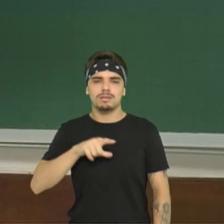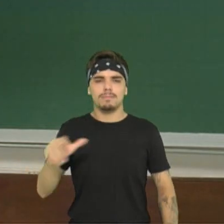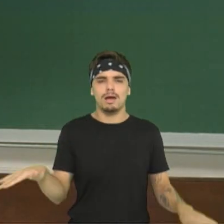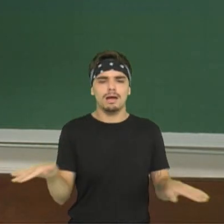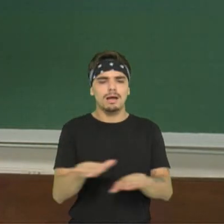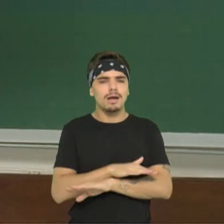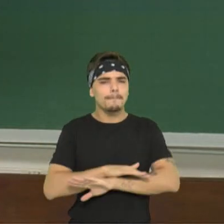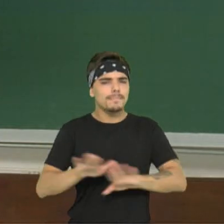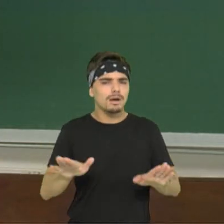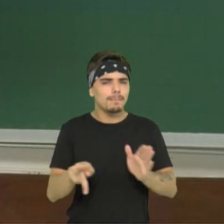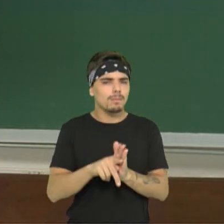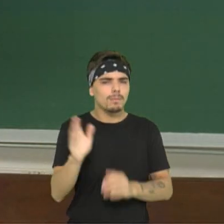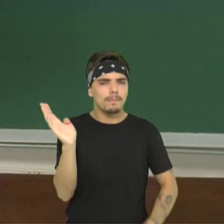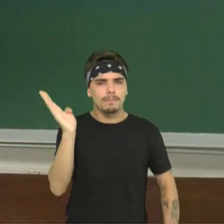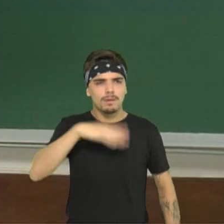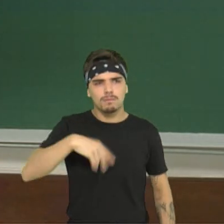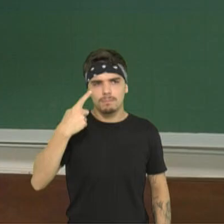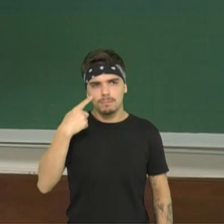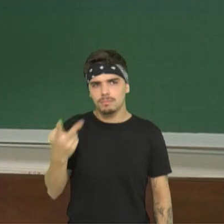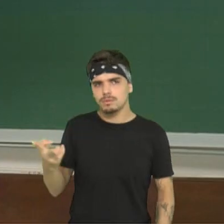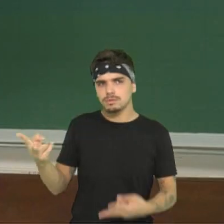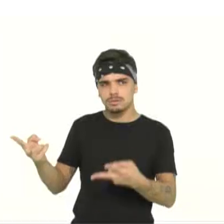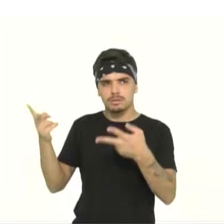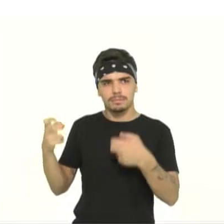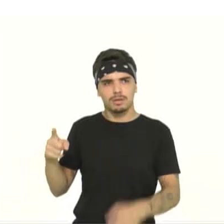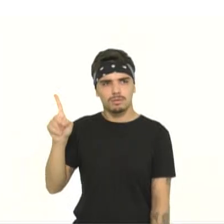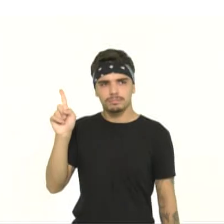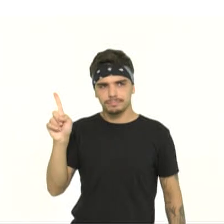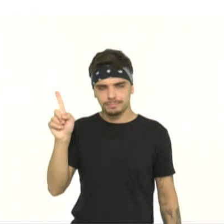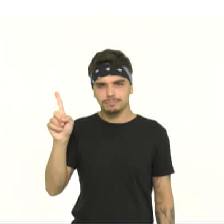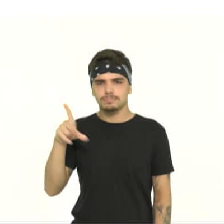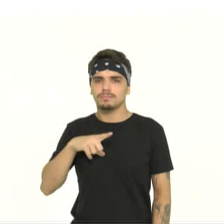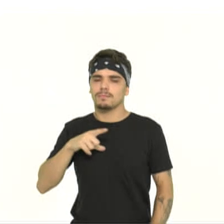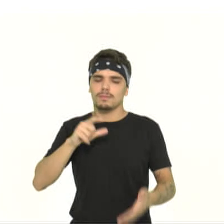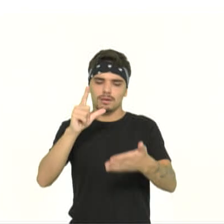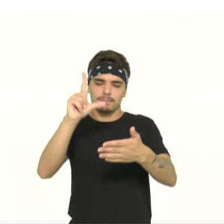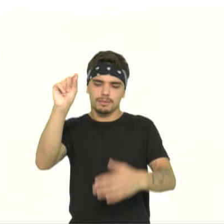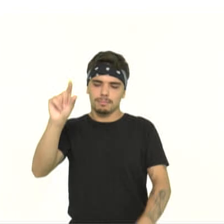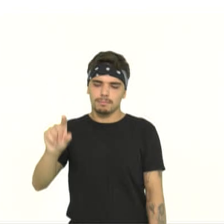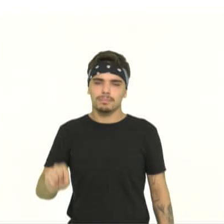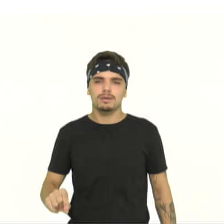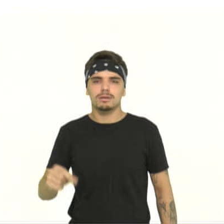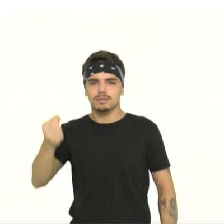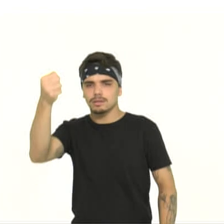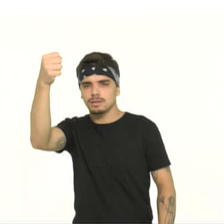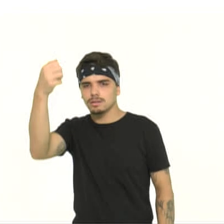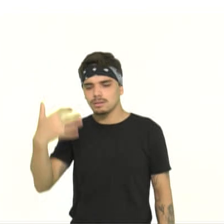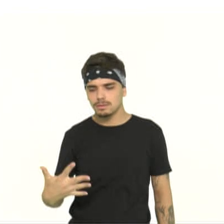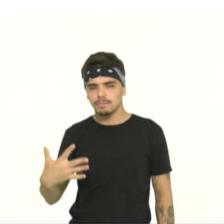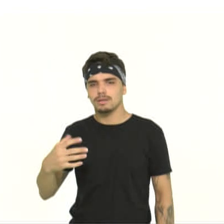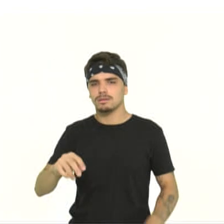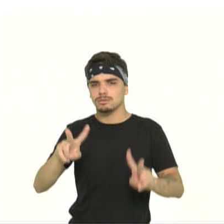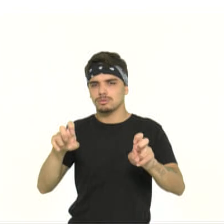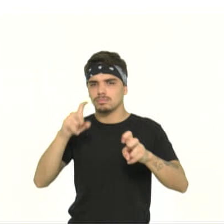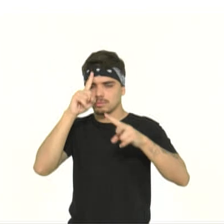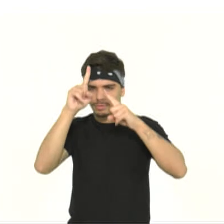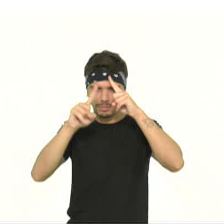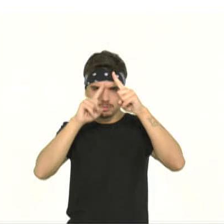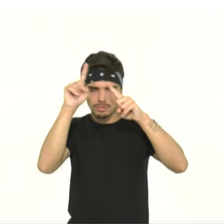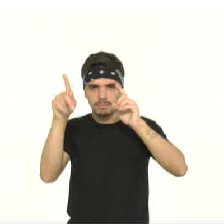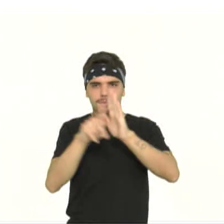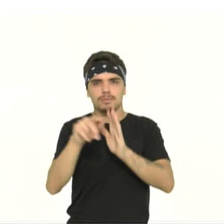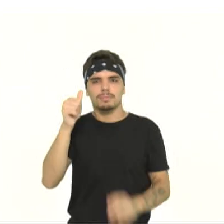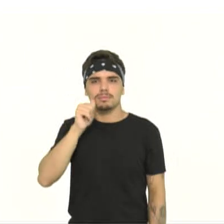do mal, vamos analisar esse quiz aqui. Assinale a alternativa que melhor explica a ideia arendtiana, ou seja,